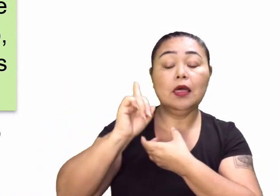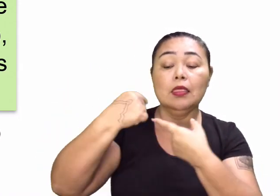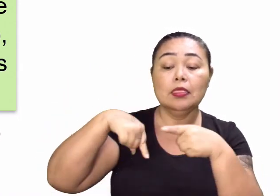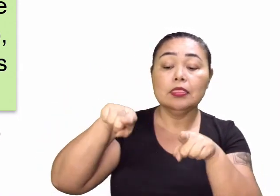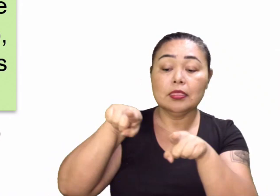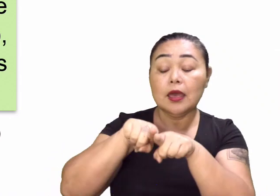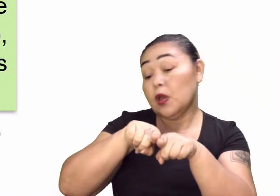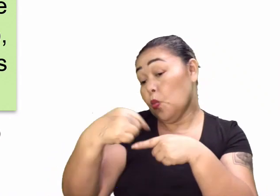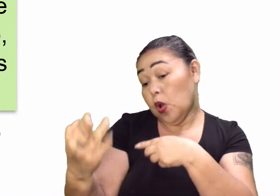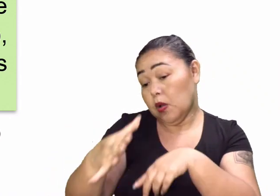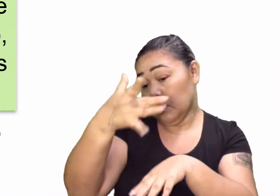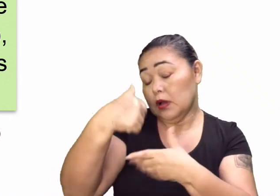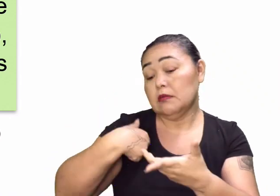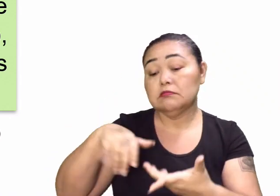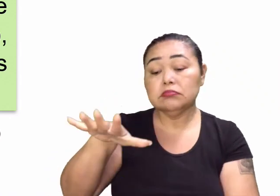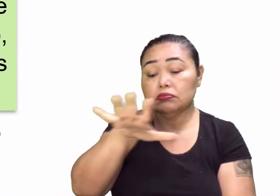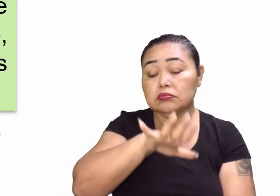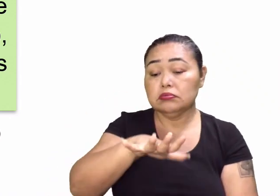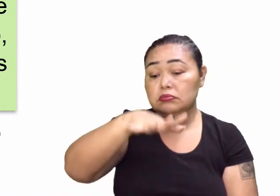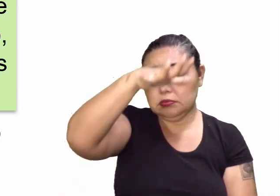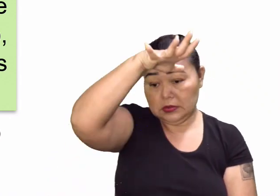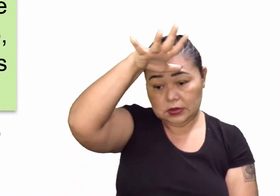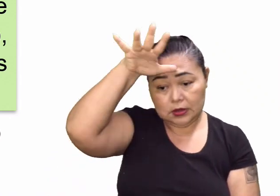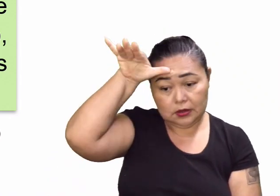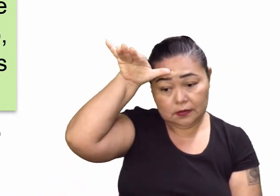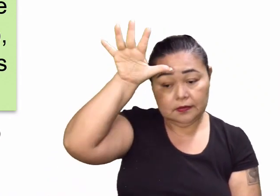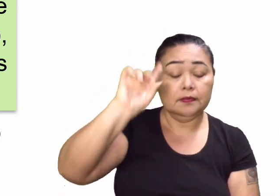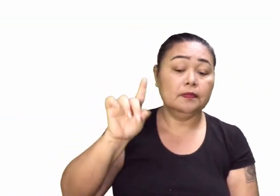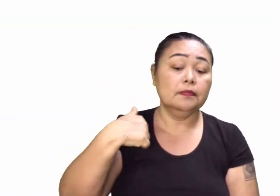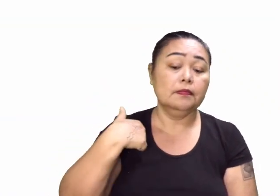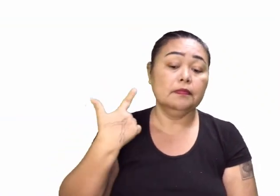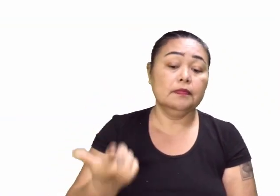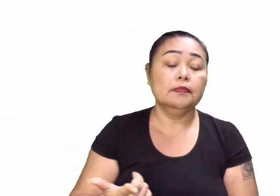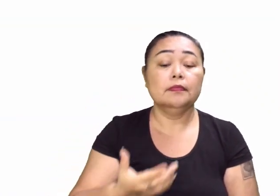bacia amazônica, né? Não é também só nacional. Muito bem.